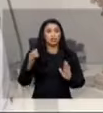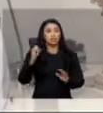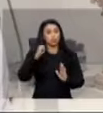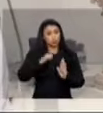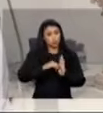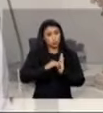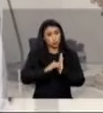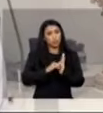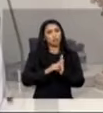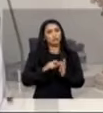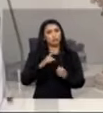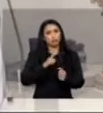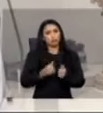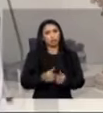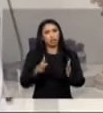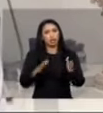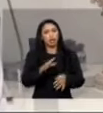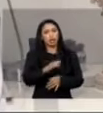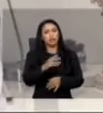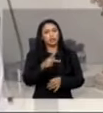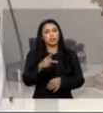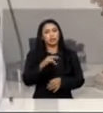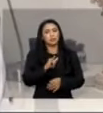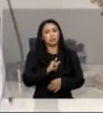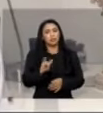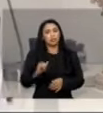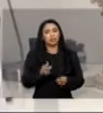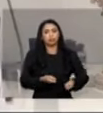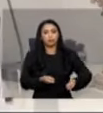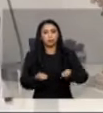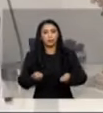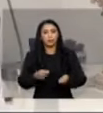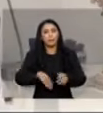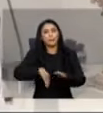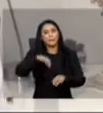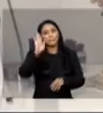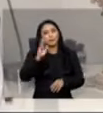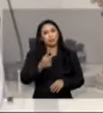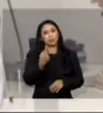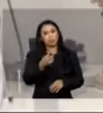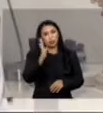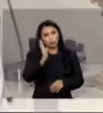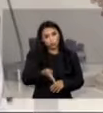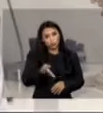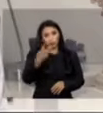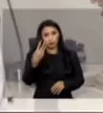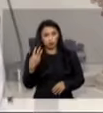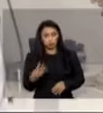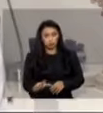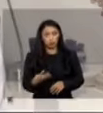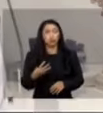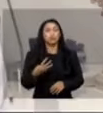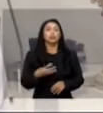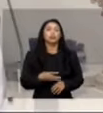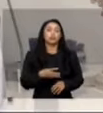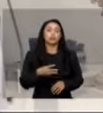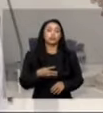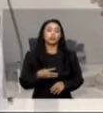instauração da CPI, conforme requerimento apresentado por mais de um terço dos senadores para a criação dessa pandemia